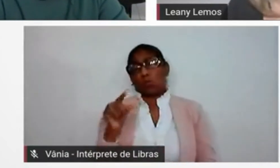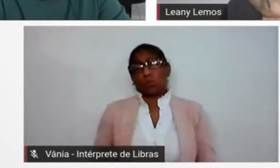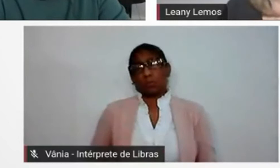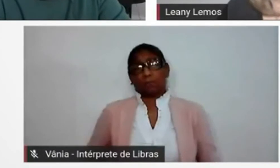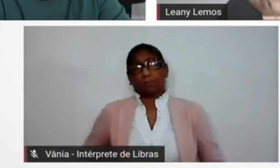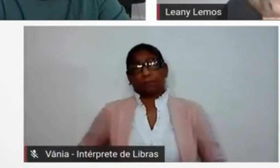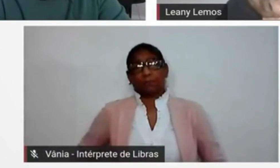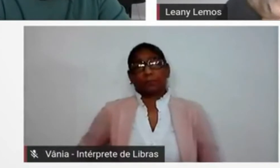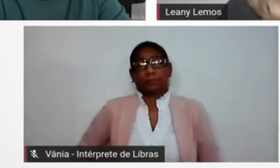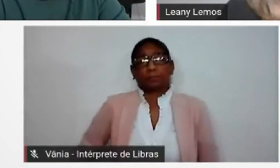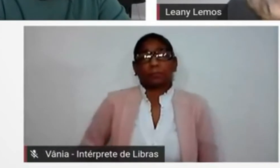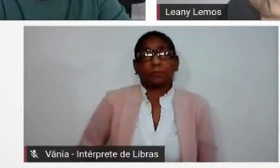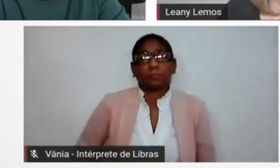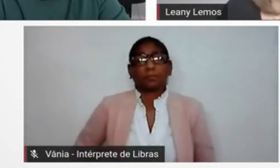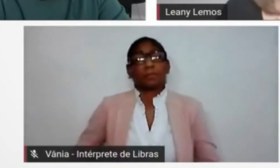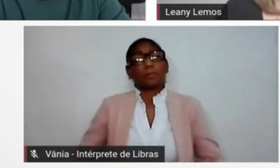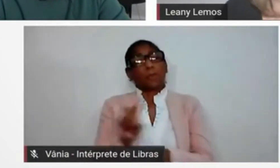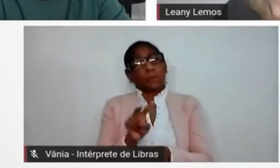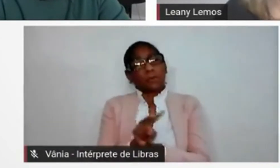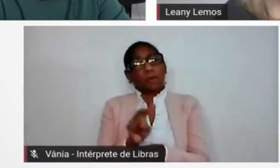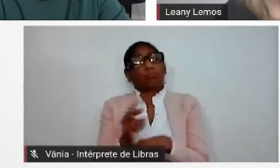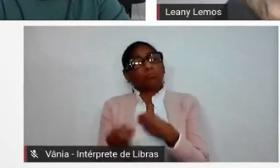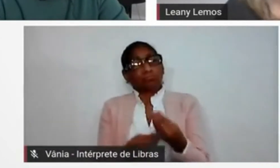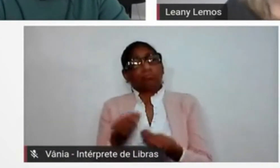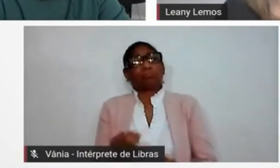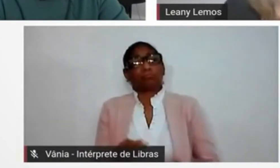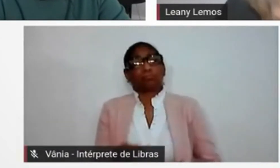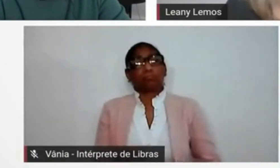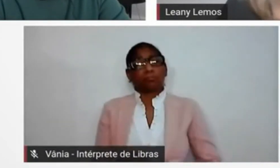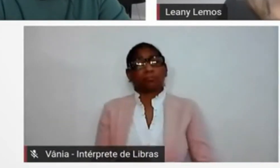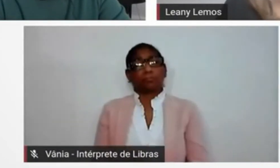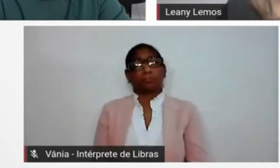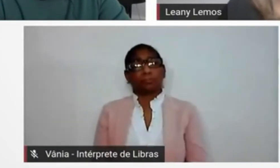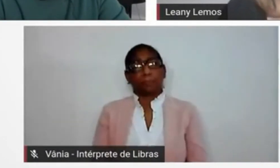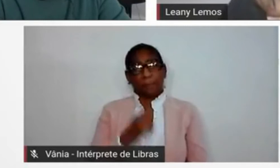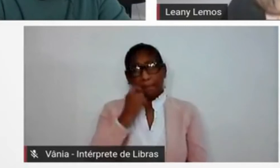as ressalvas, estamos observando, estamos, e até